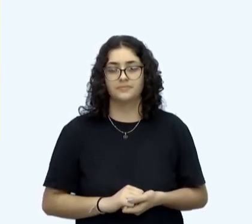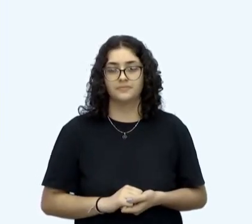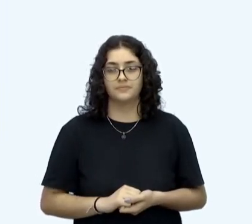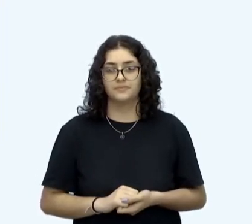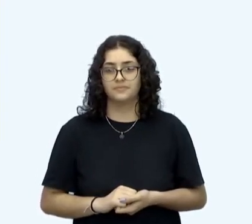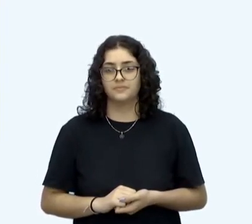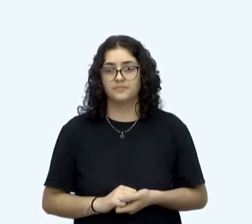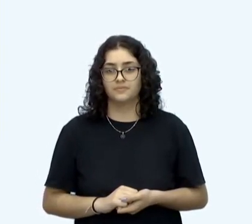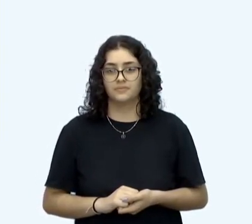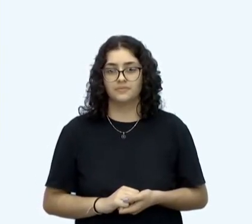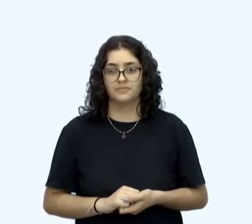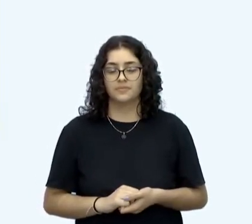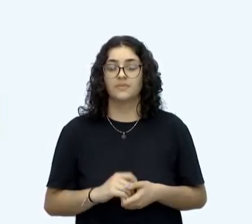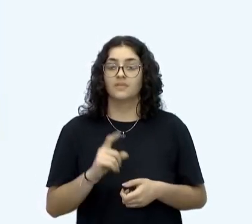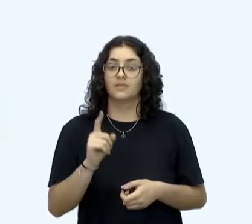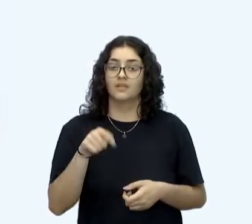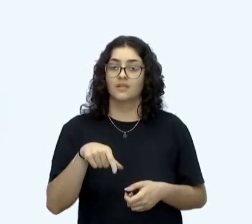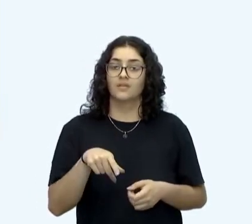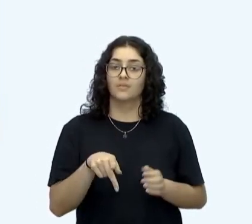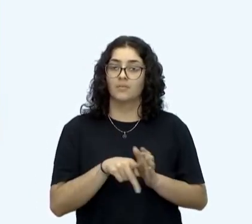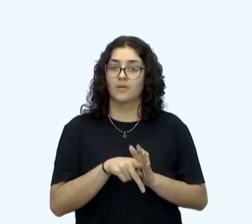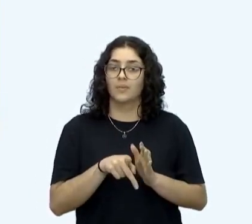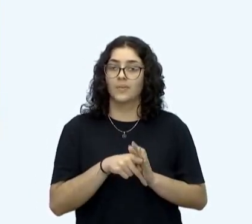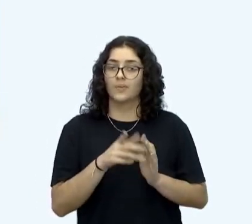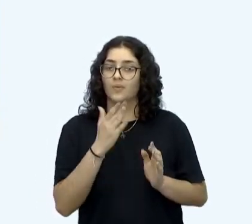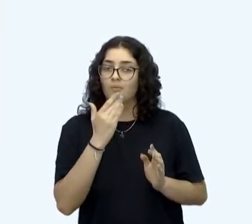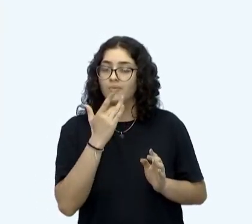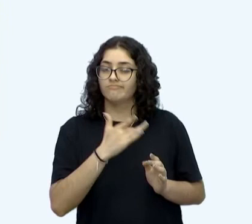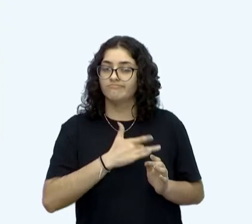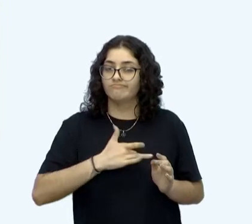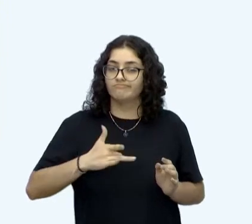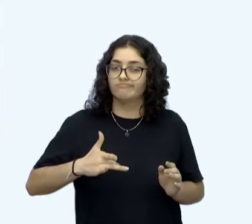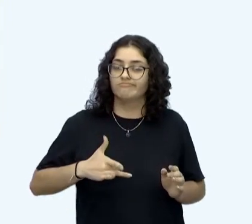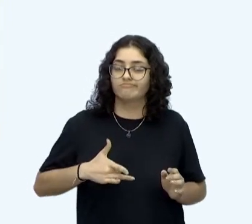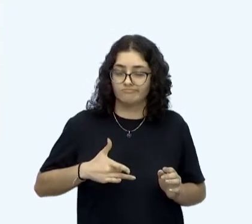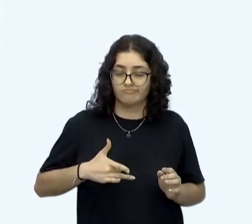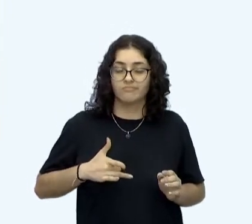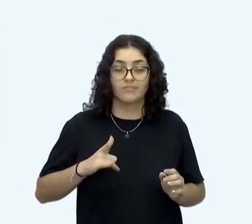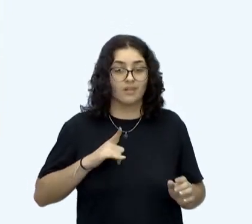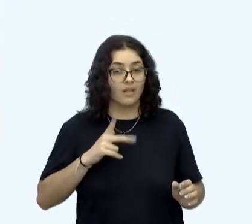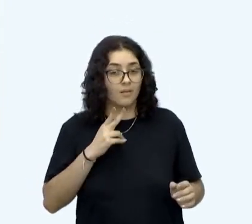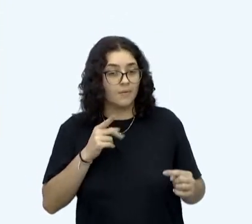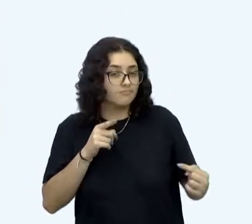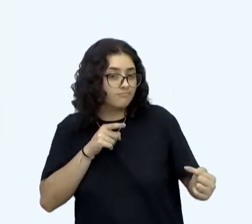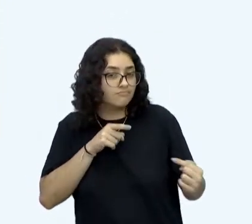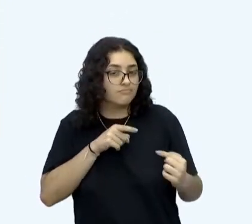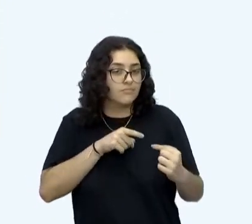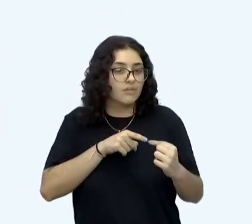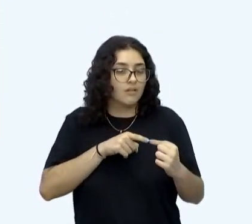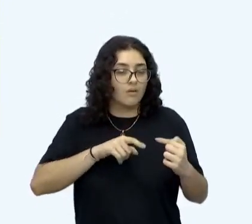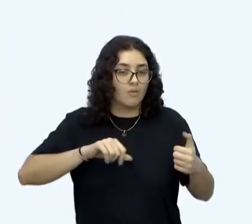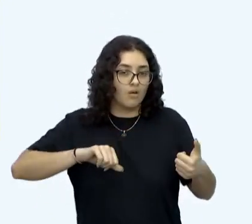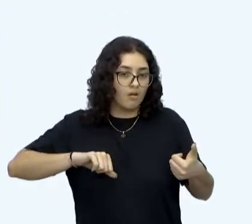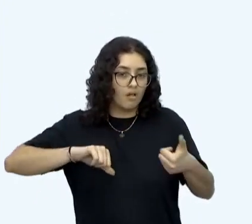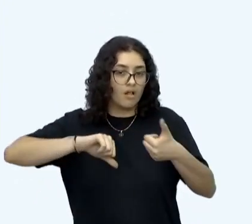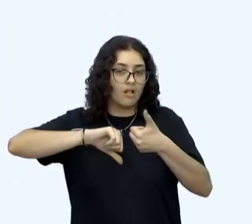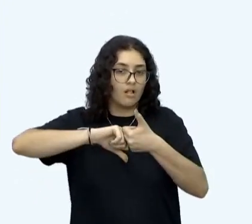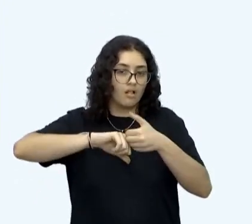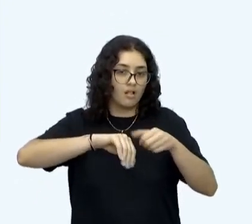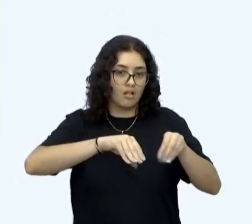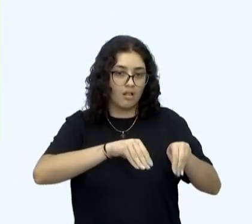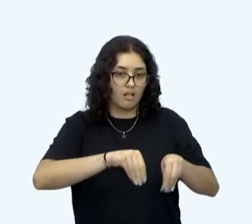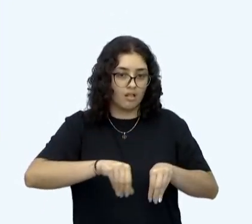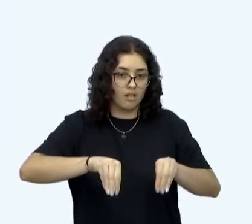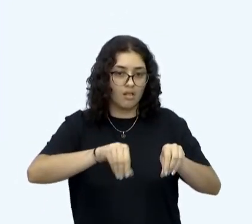são uma condição prévia para uma dieta saudável. Há uma ligação direta entre a qualidade do solo, em termos